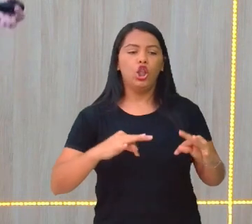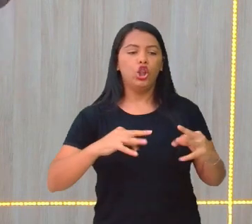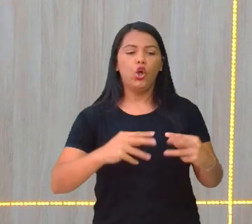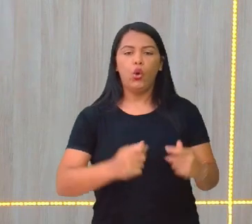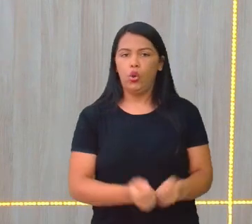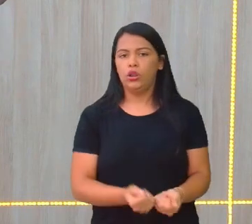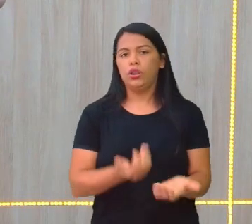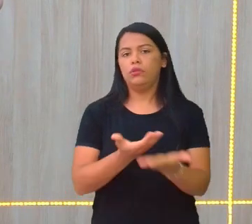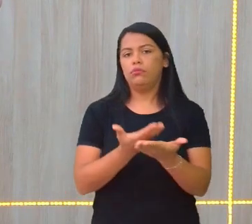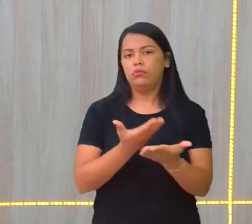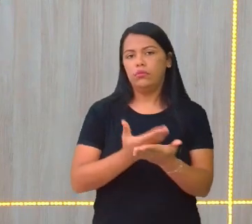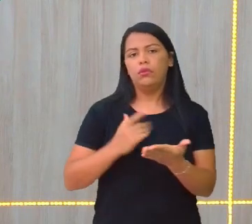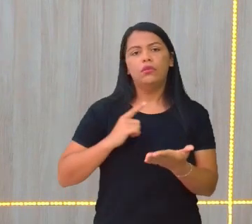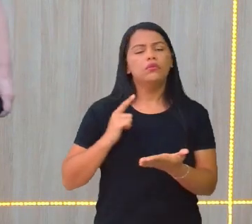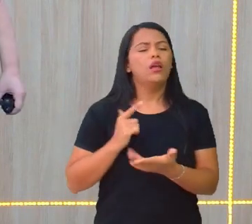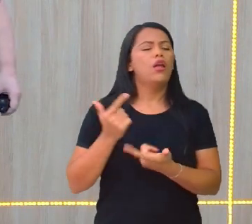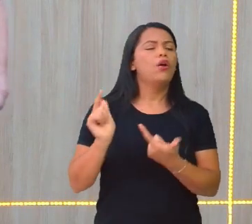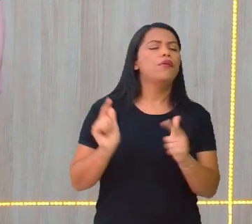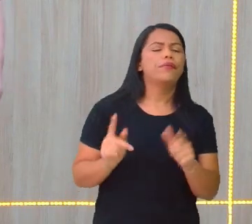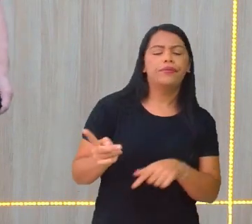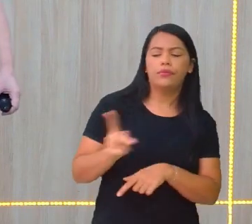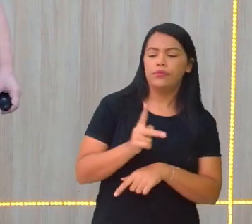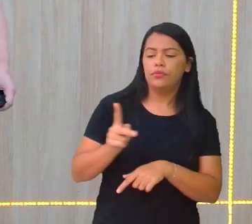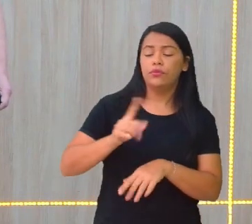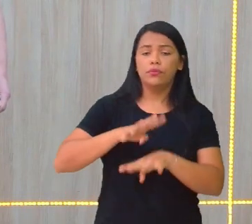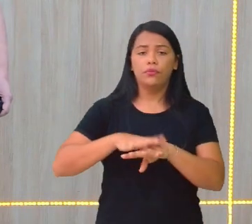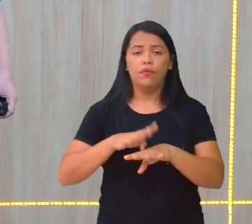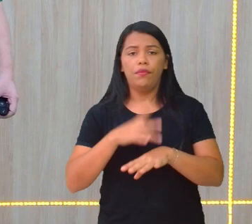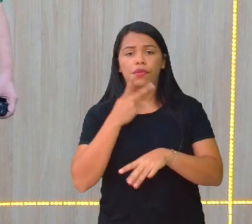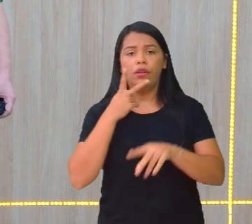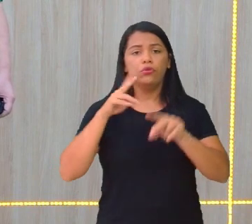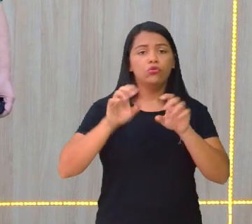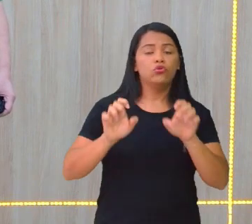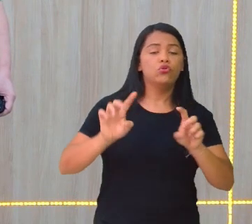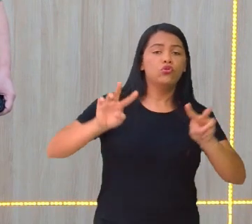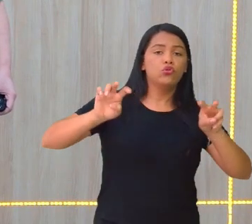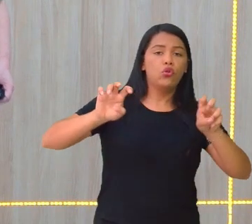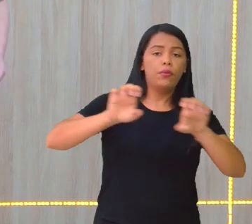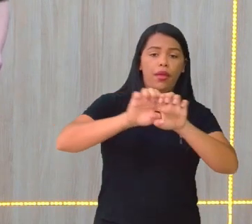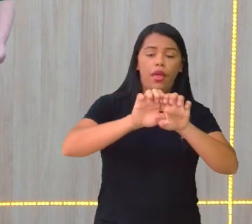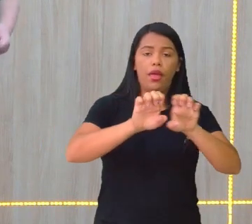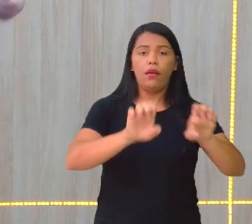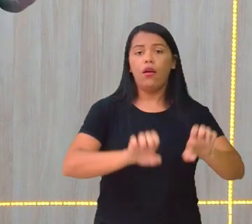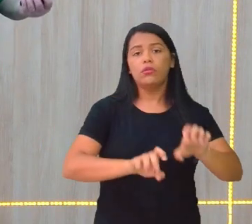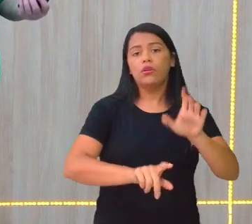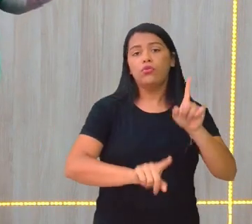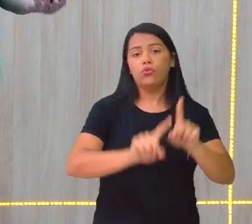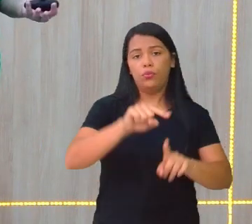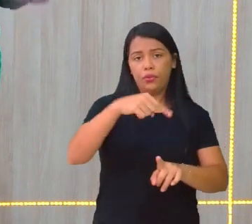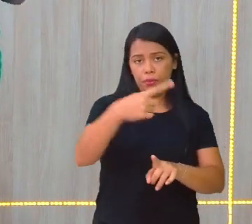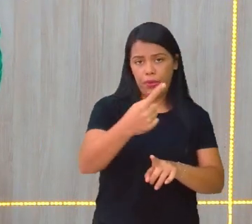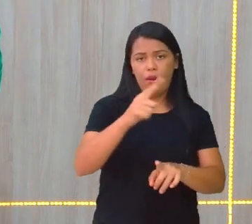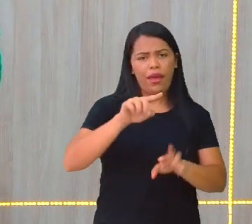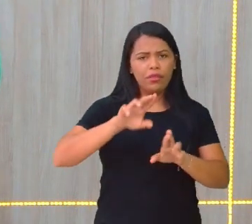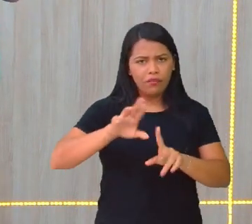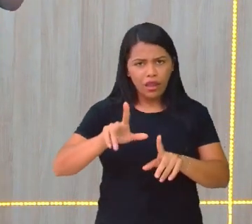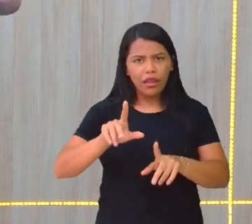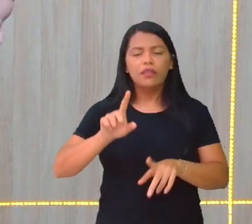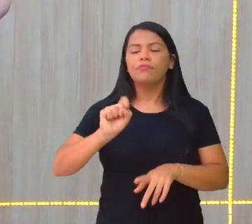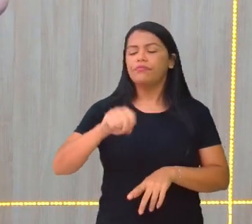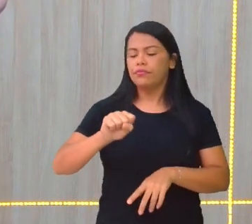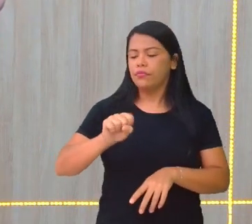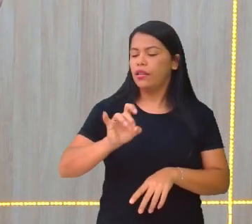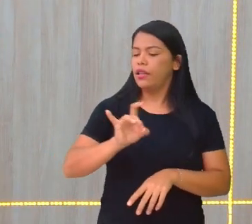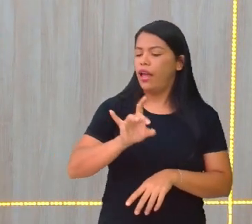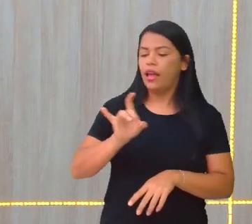Tem outros professores de matemática falando também sobre a equação do primeiro grau. Ah, é diferente? Cada um dá o seu